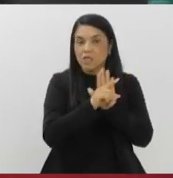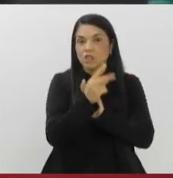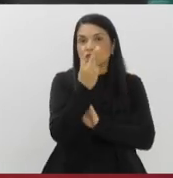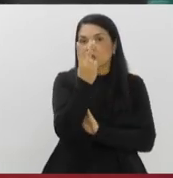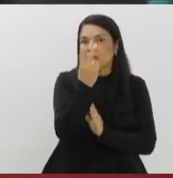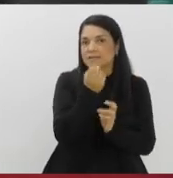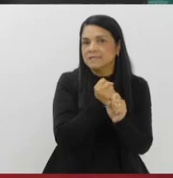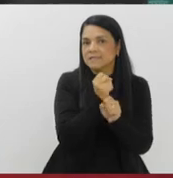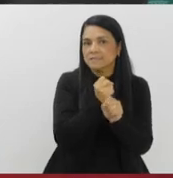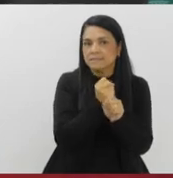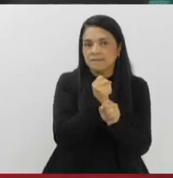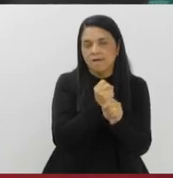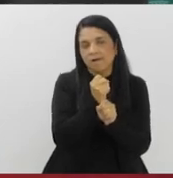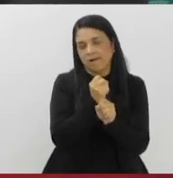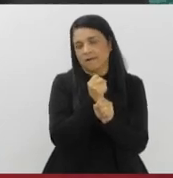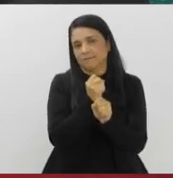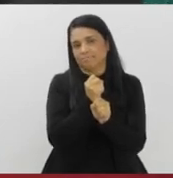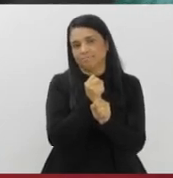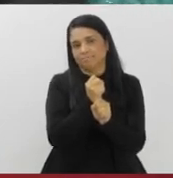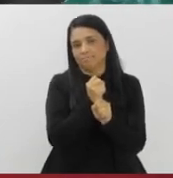processo de regulamentação de uma lei que é